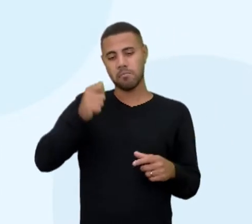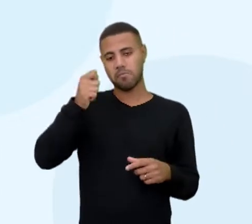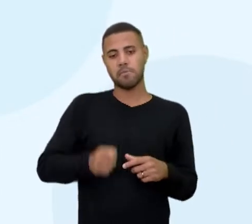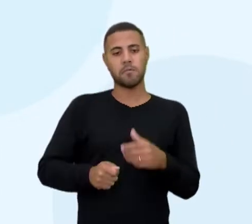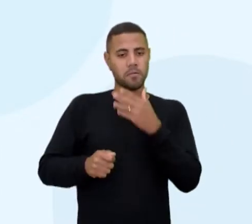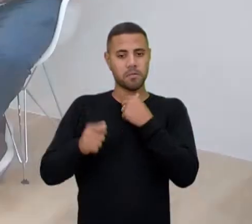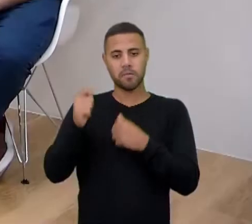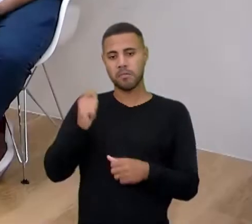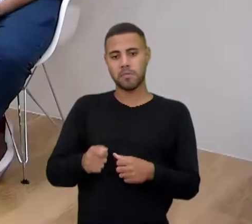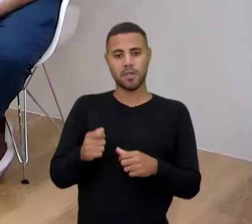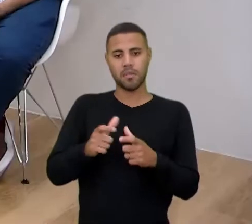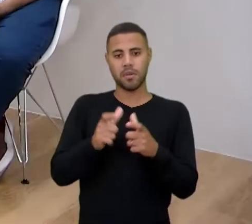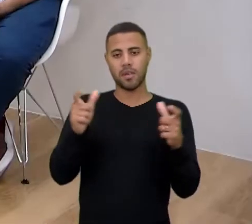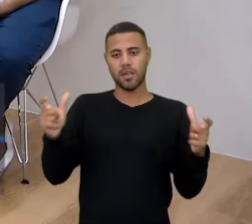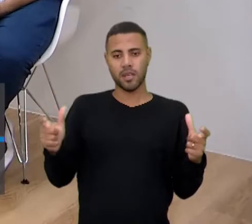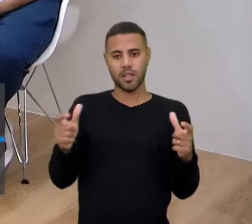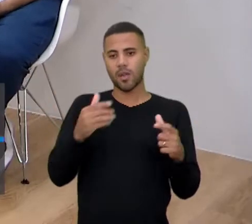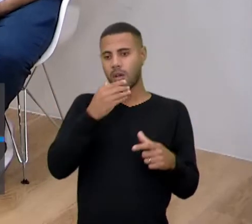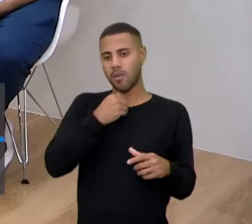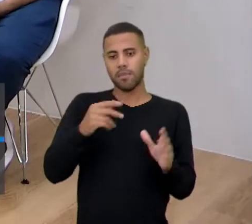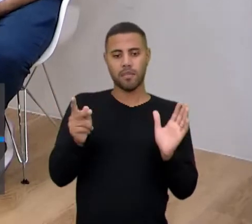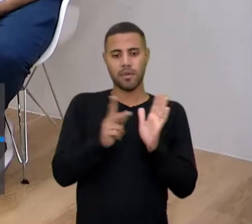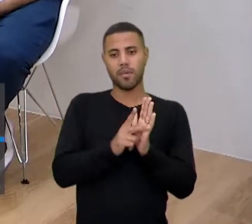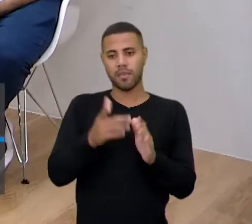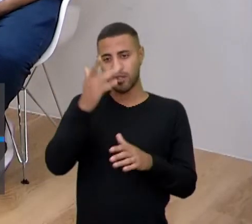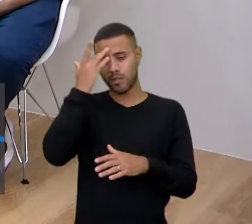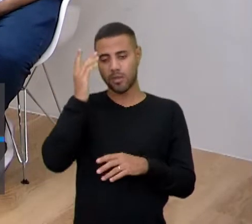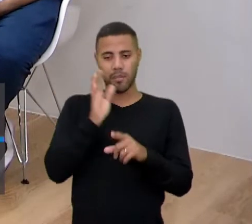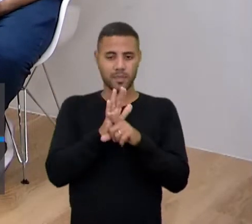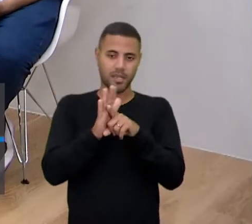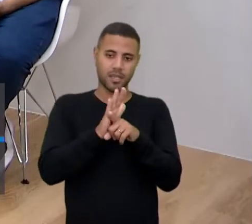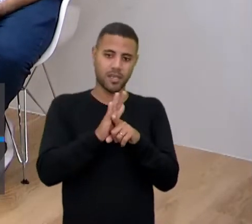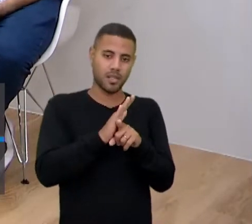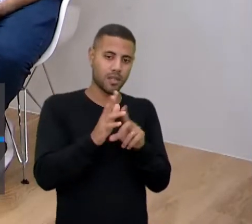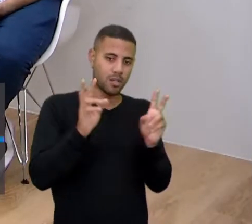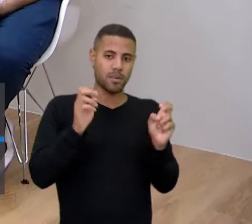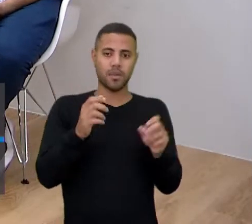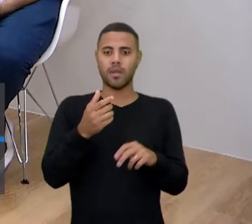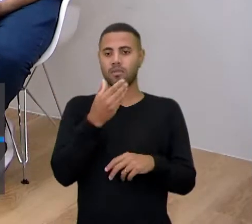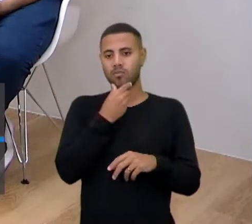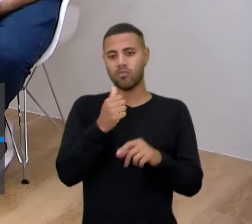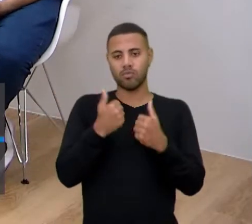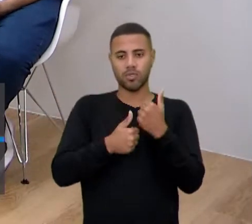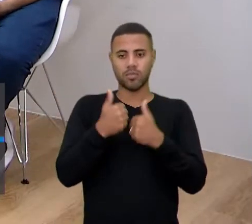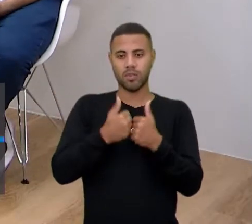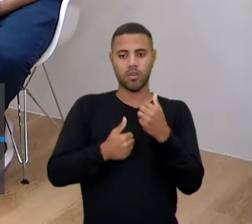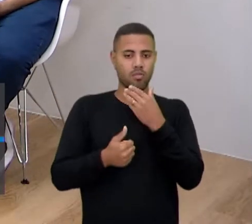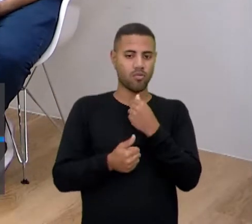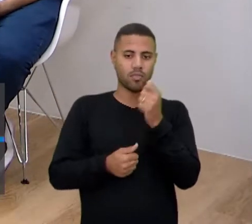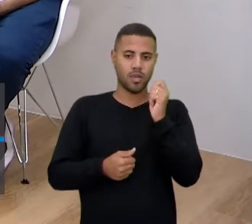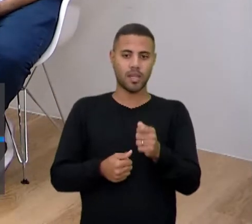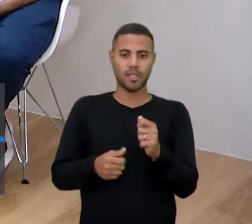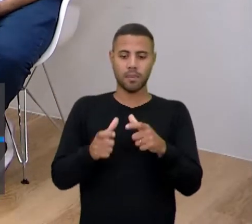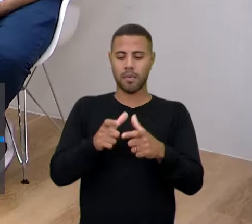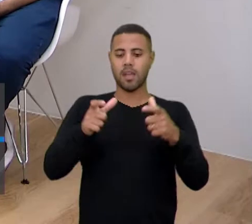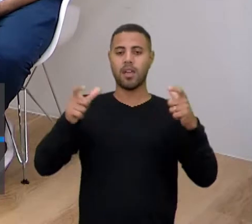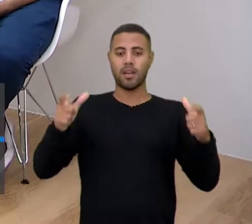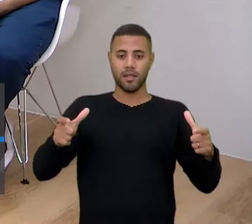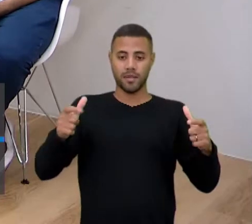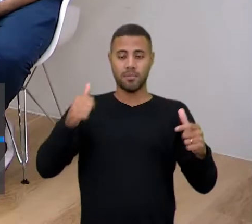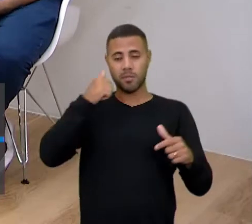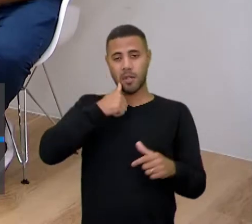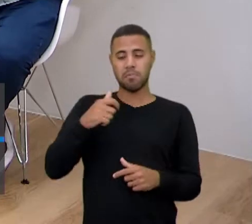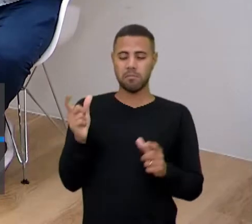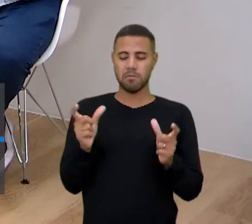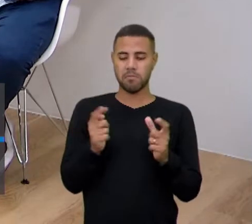futebol, e na maioria dos casos, sim, as pessoas quando vão buscar sobre futebol masculino, que é ainda o que prevalece, né?